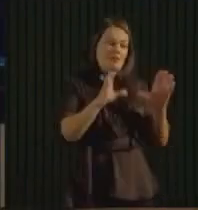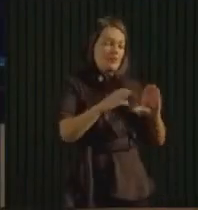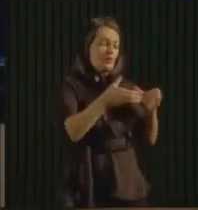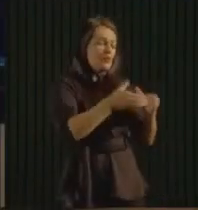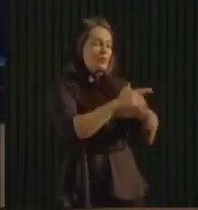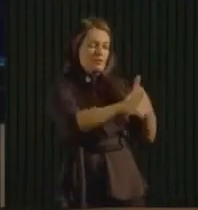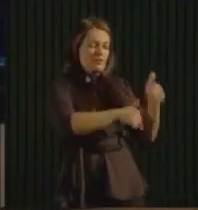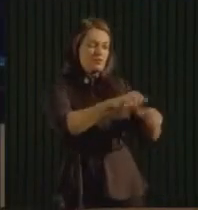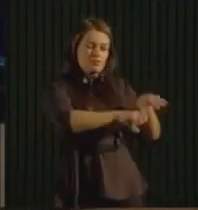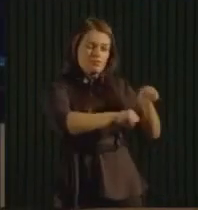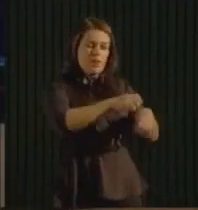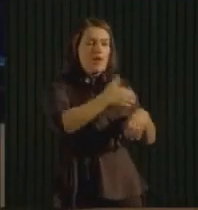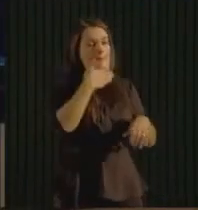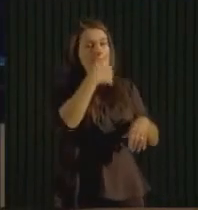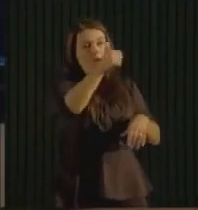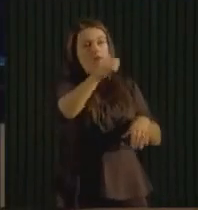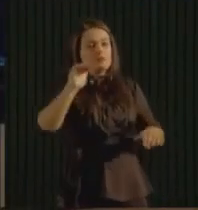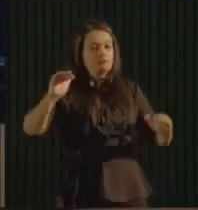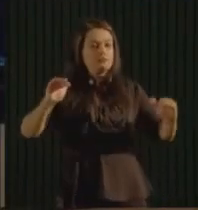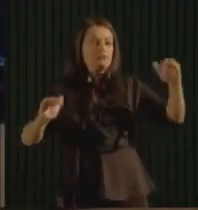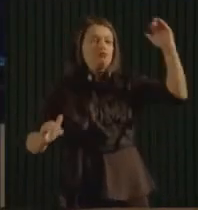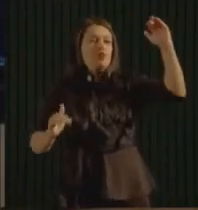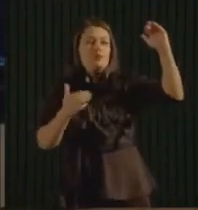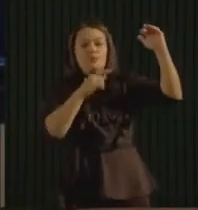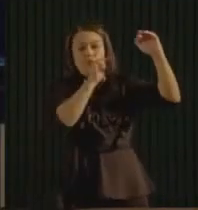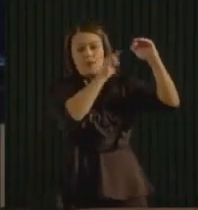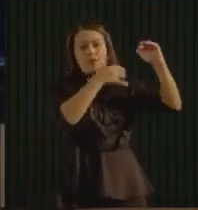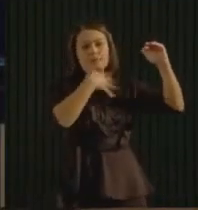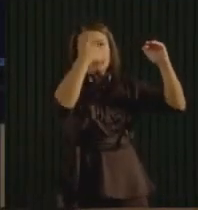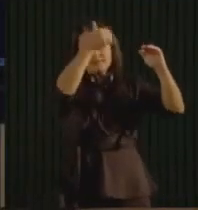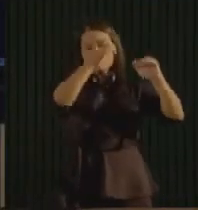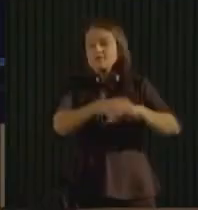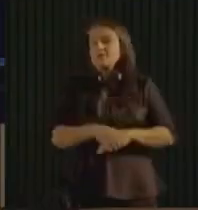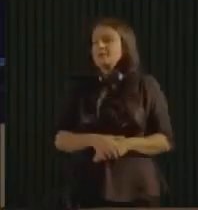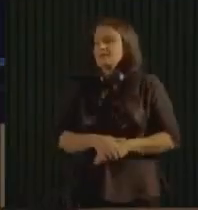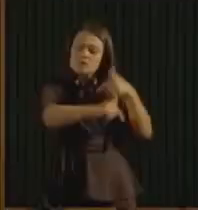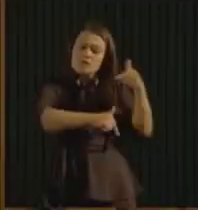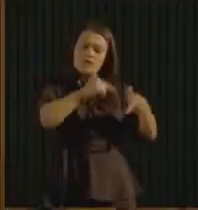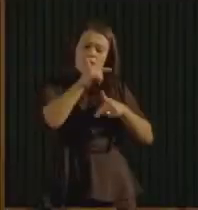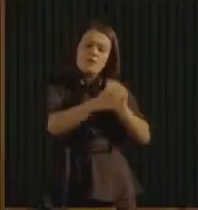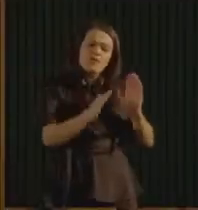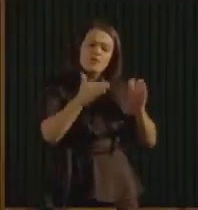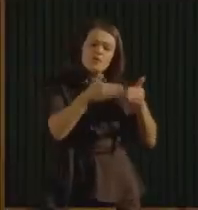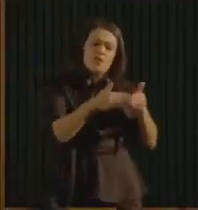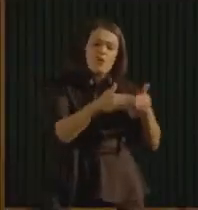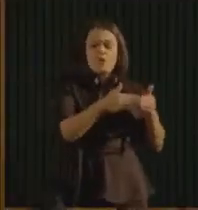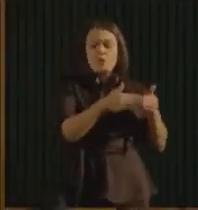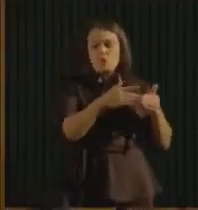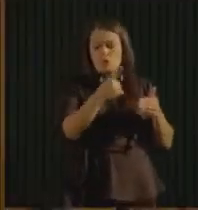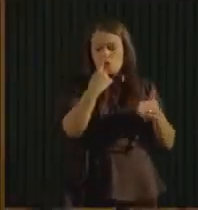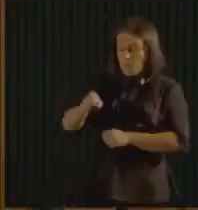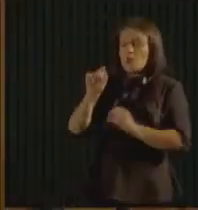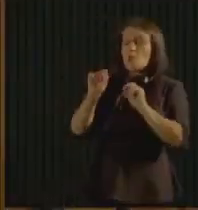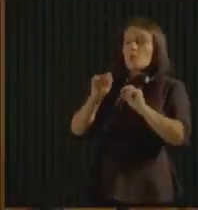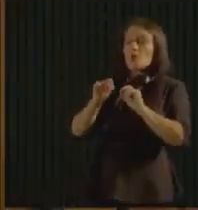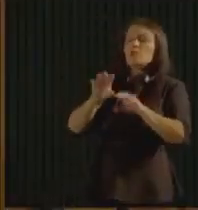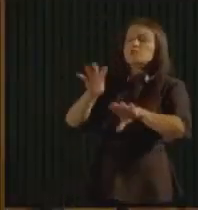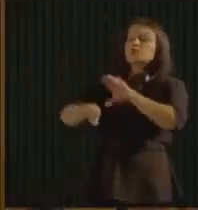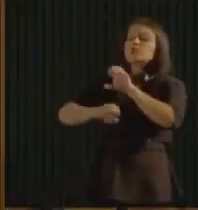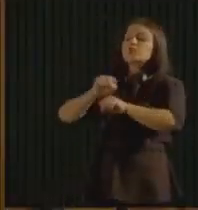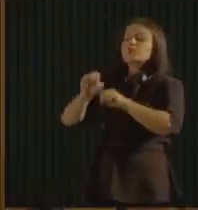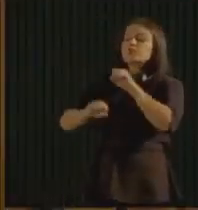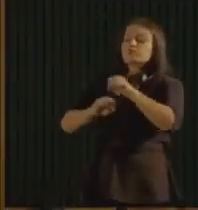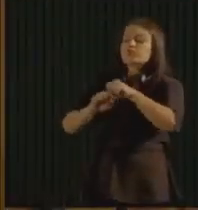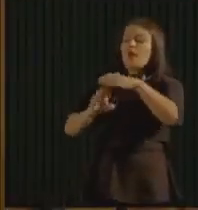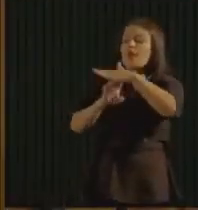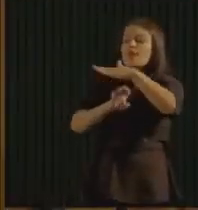a grande diferença dos resultados. A segunda, fazer a coleta quanto à destinação adequada. E por